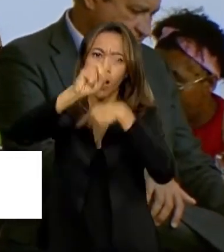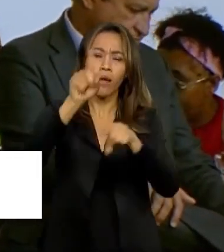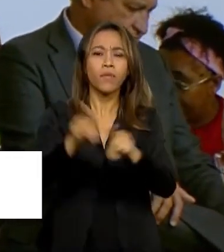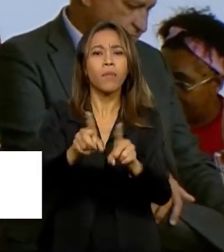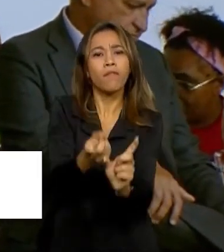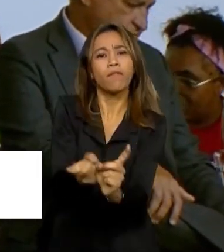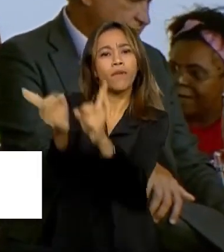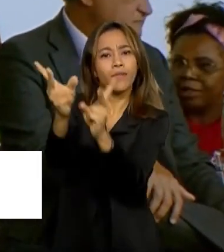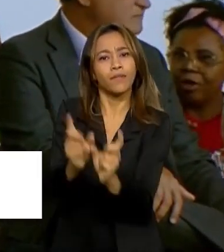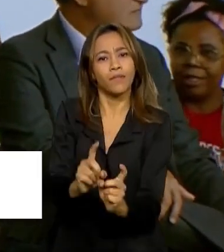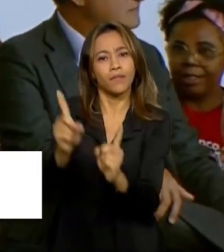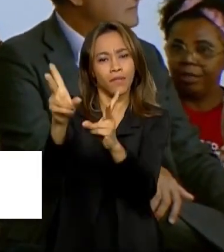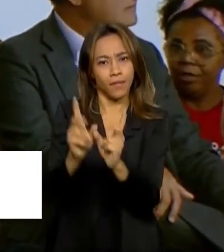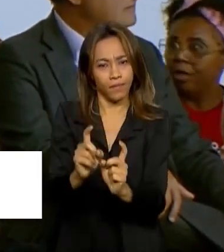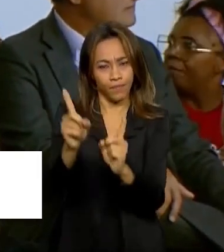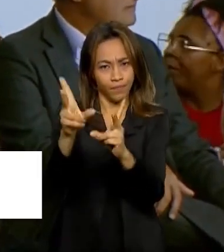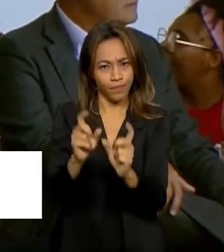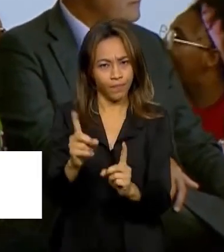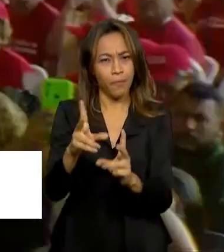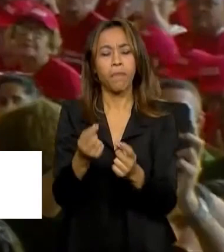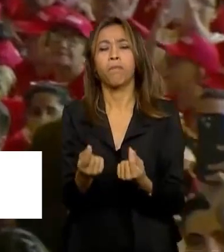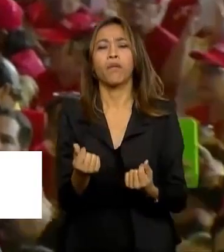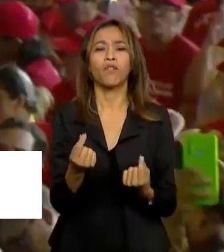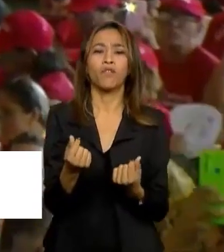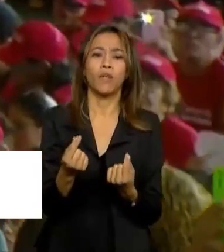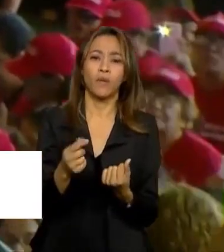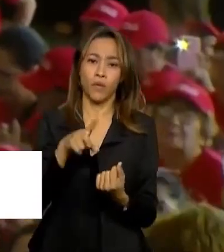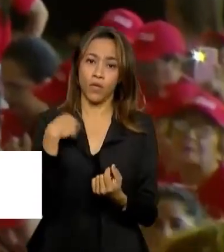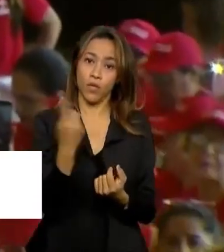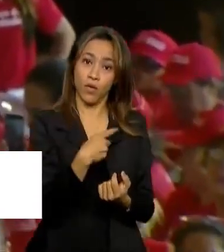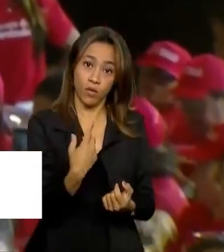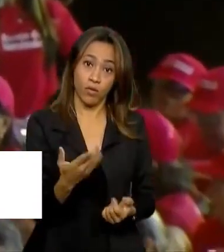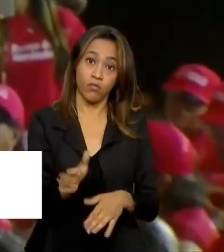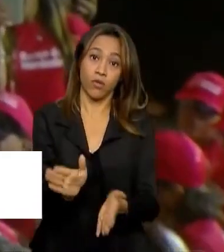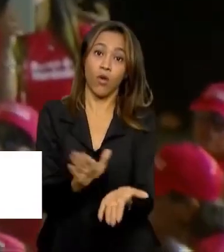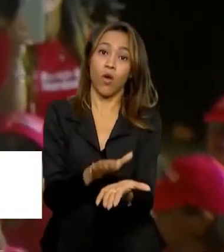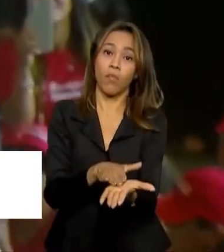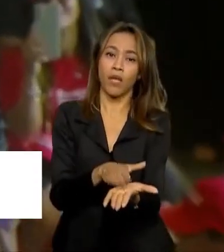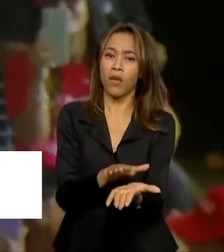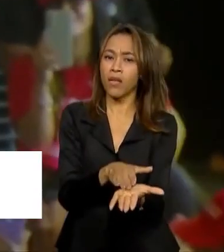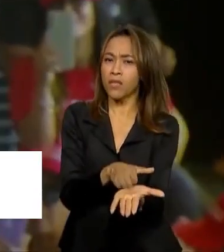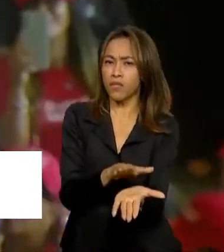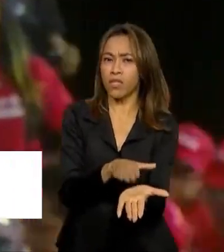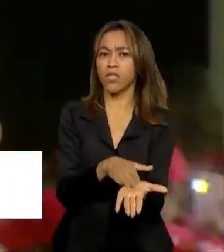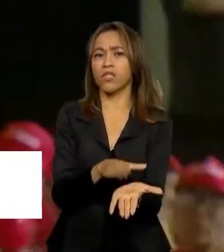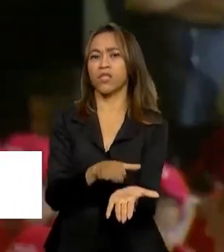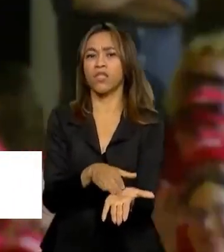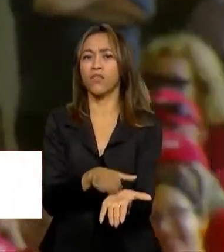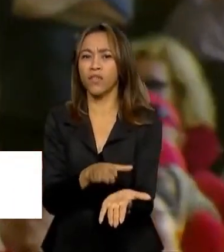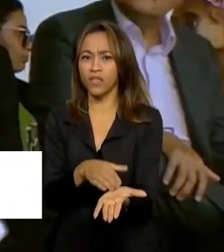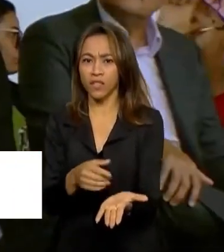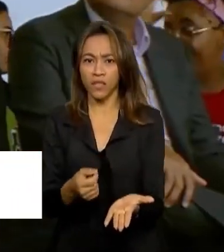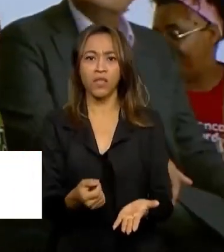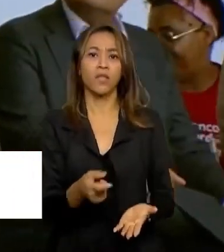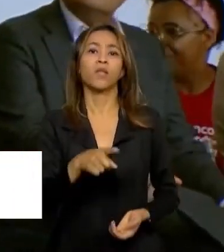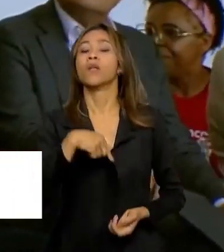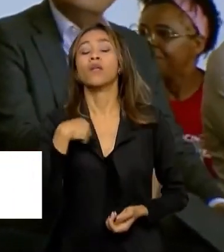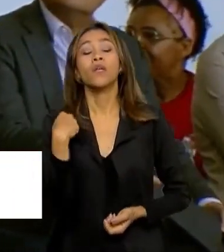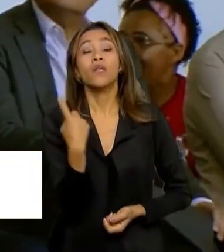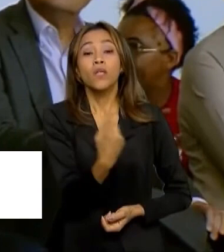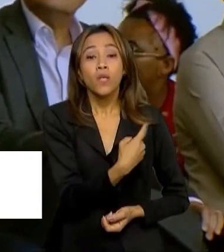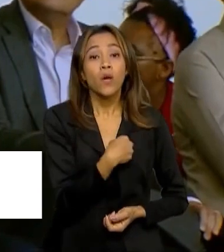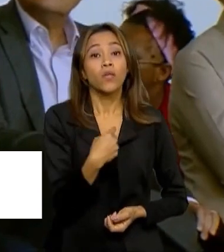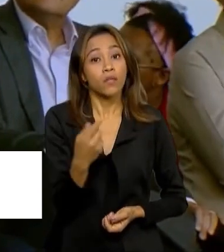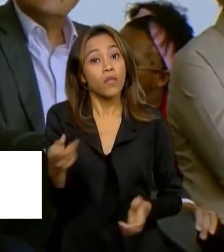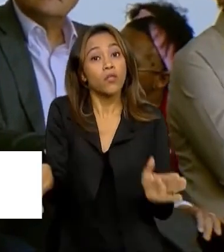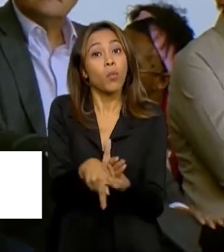exportar hidrogênio pelo preço que a gente determinar, não é isso? Para quem quiser comprar a nossa